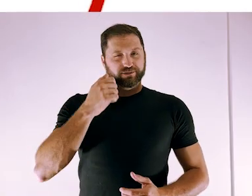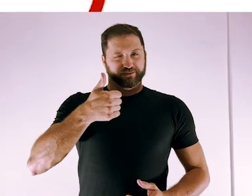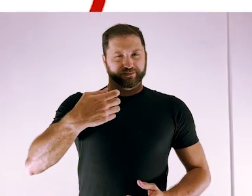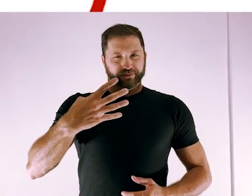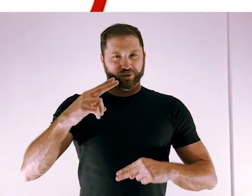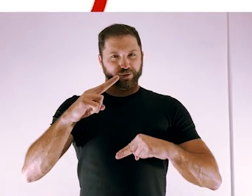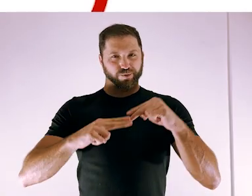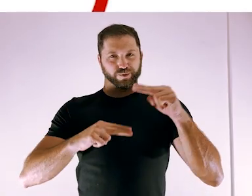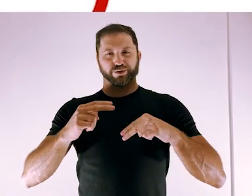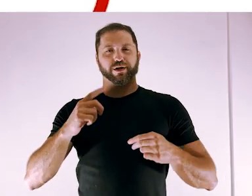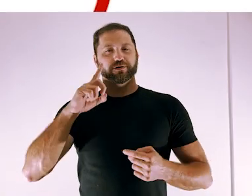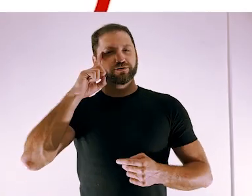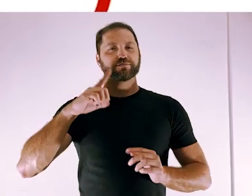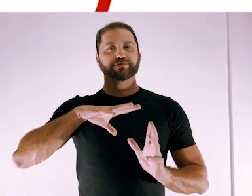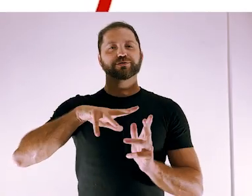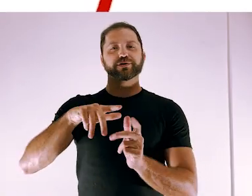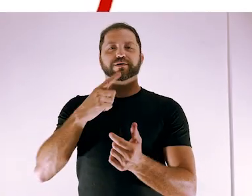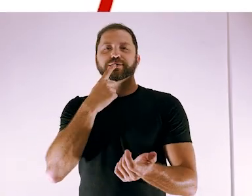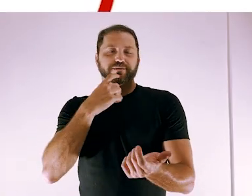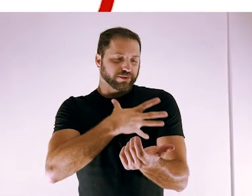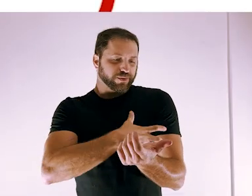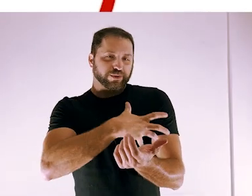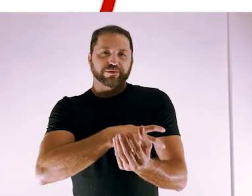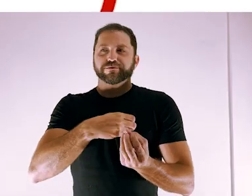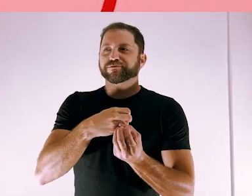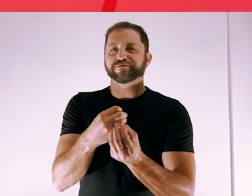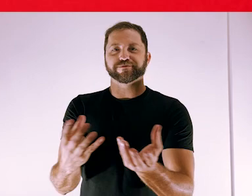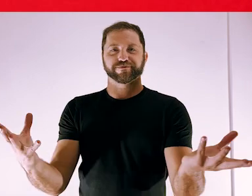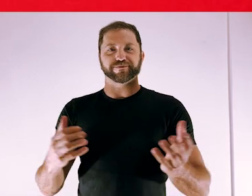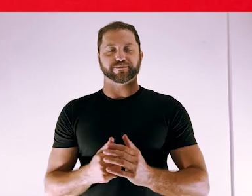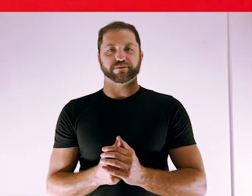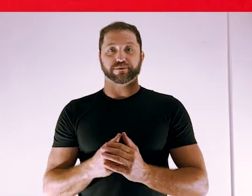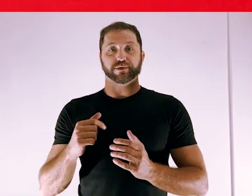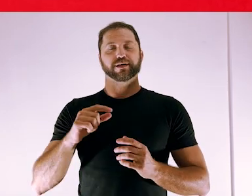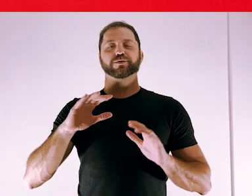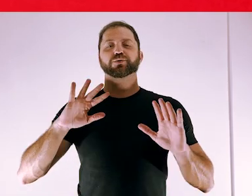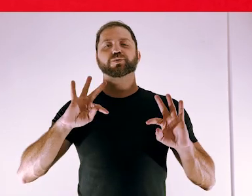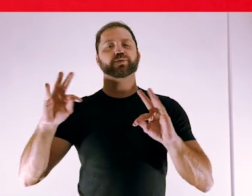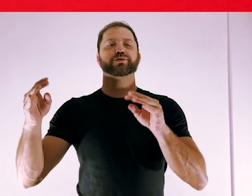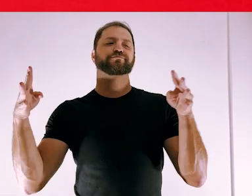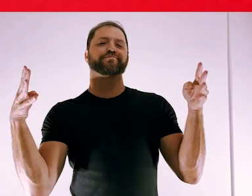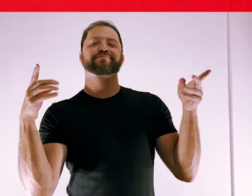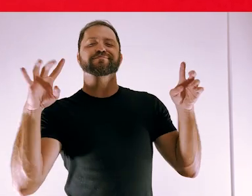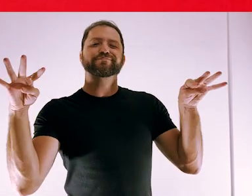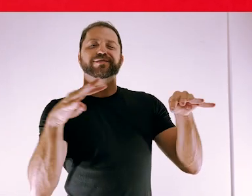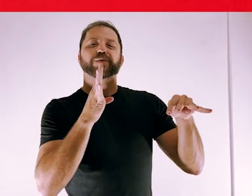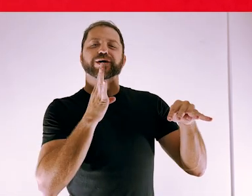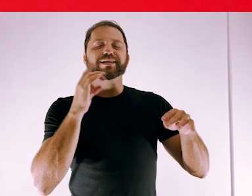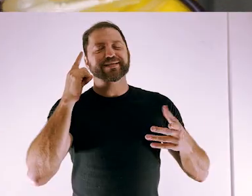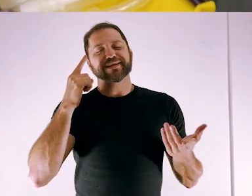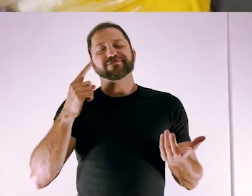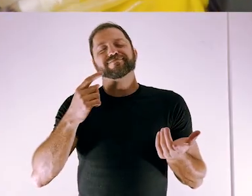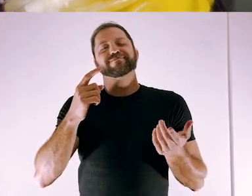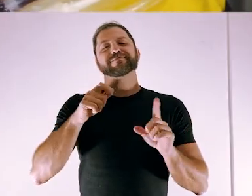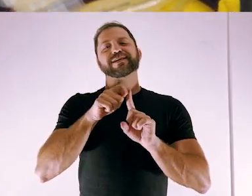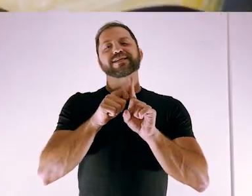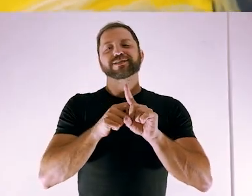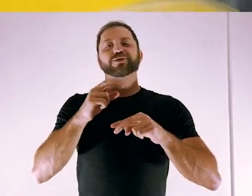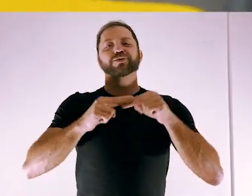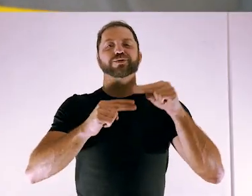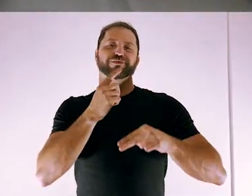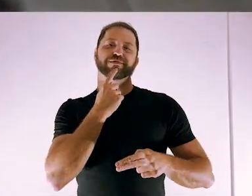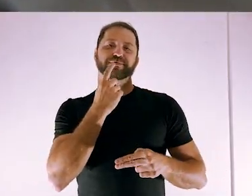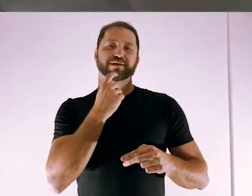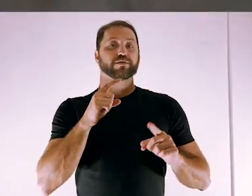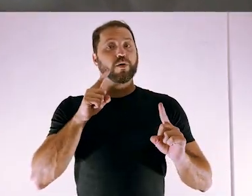No dia 14 de junho é o Dia Mundial do Doador de Sangue. Esse mês é mais conhecido como Junho Vermelho, onde foi destacado